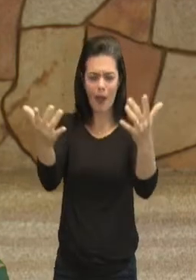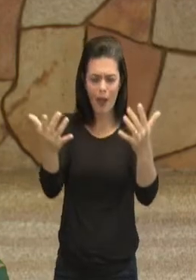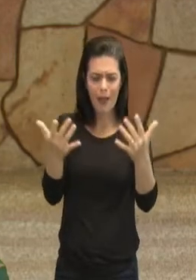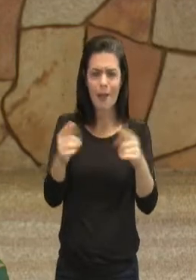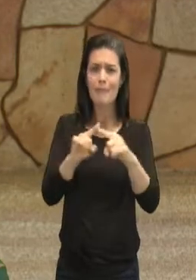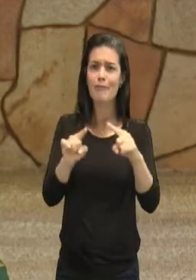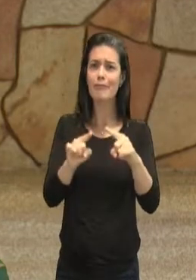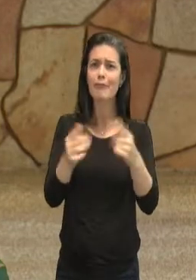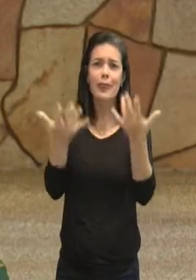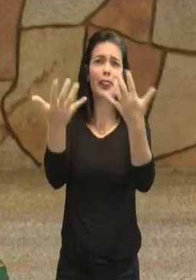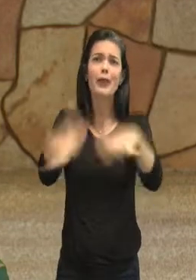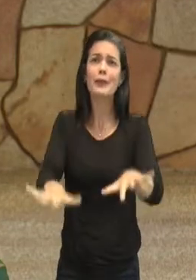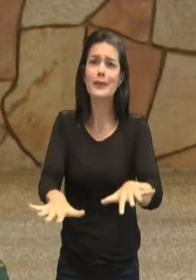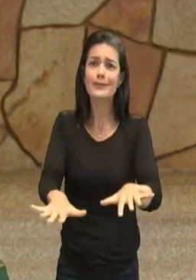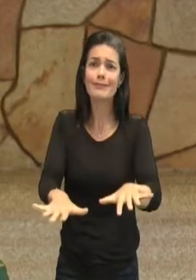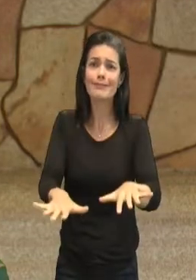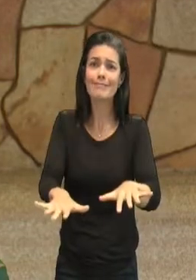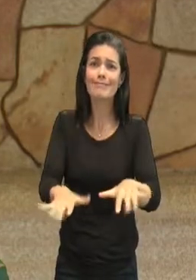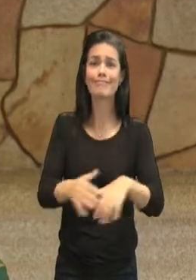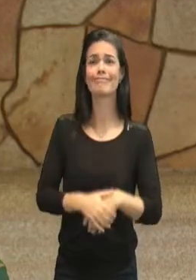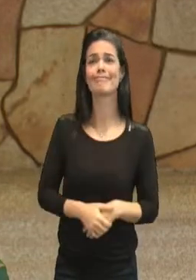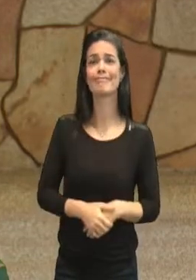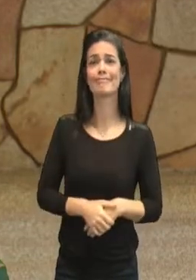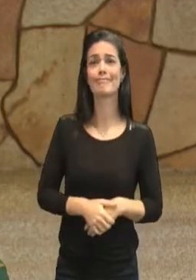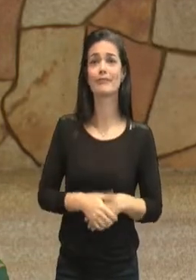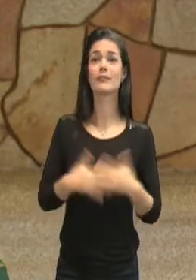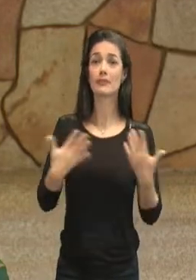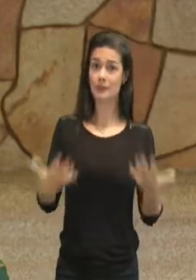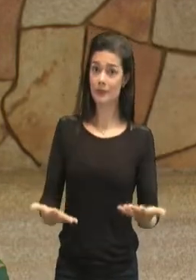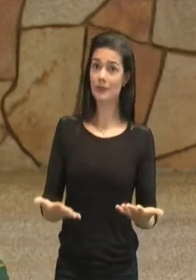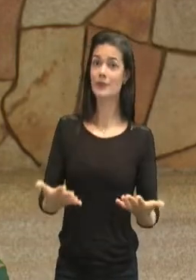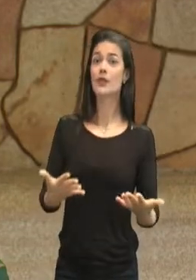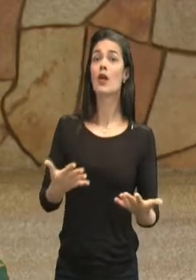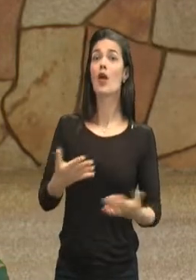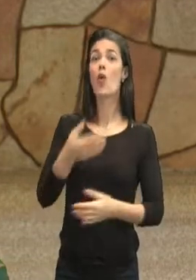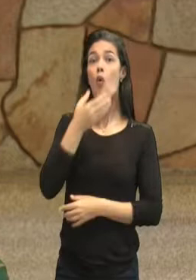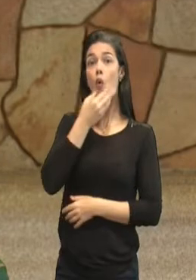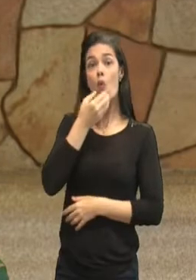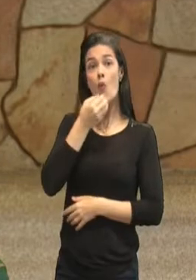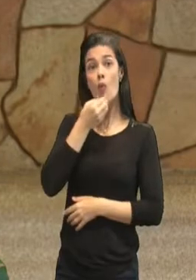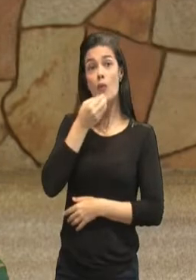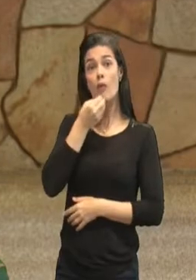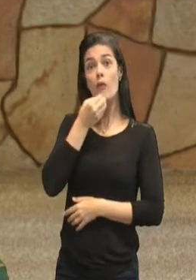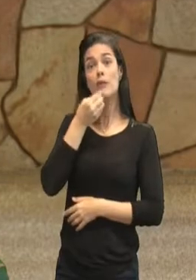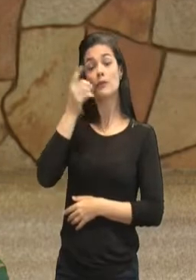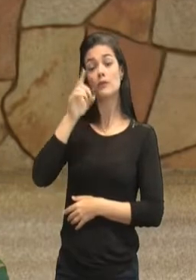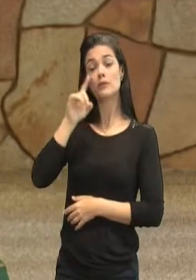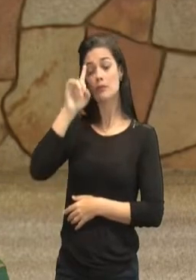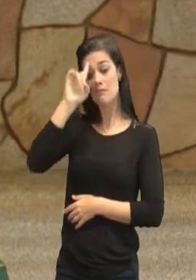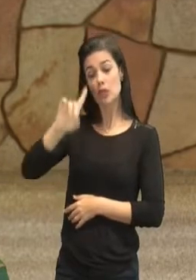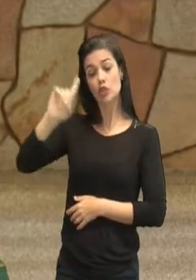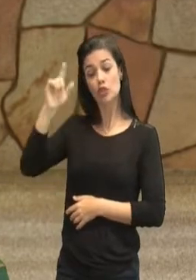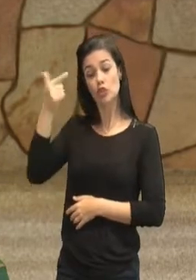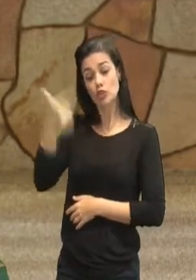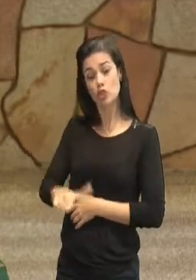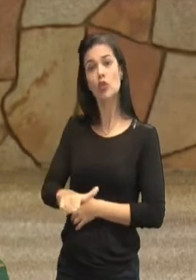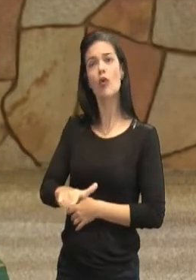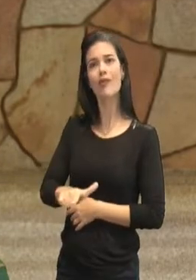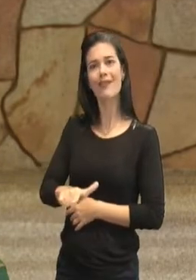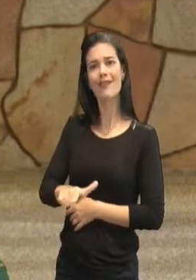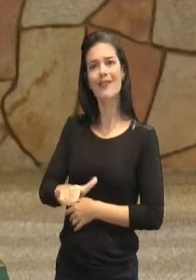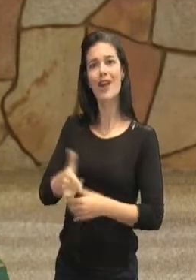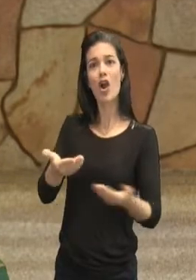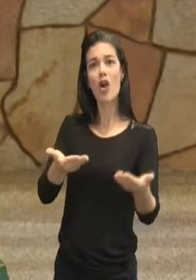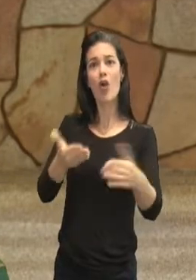vir. Enviou ainda outros servos com essa ordem: dizei aos convidados, eis que já preparei o meu